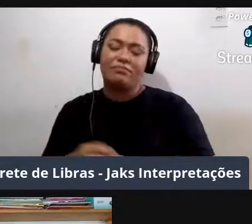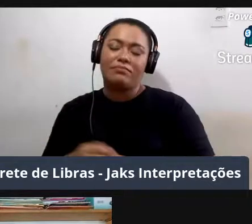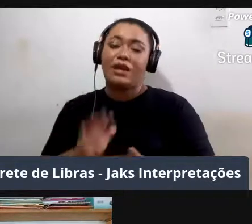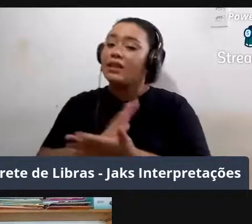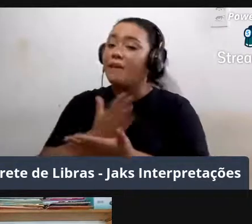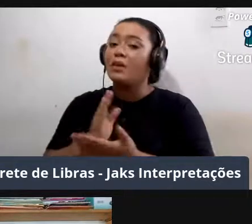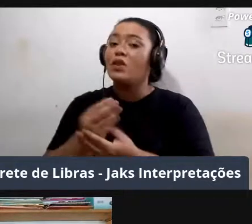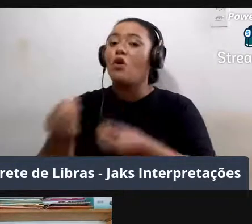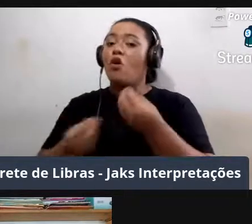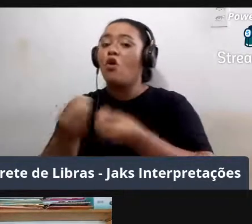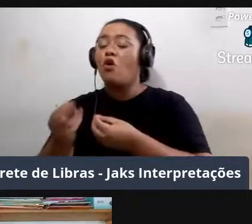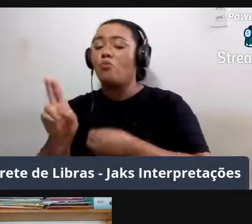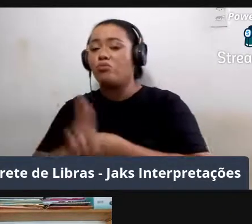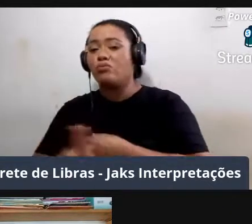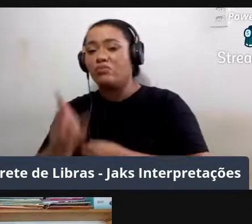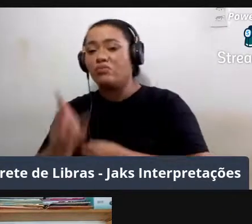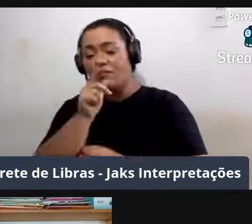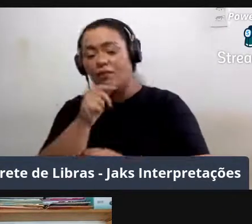compra água.